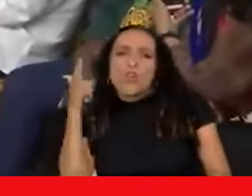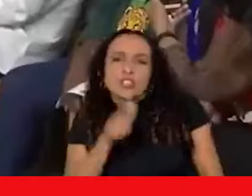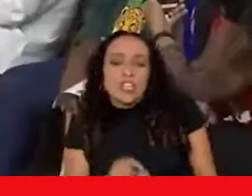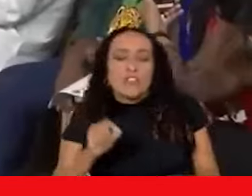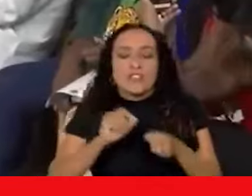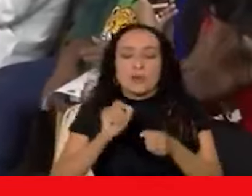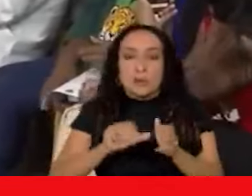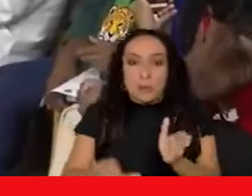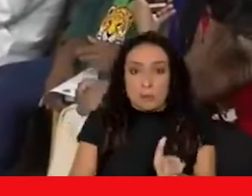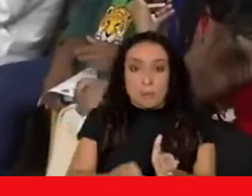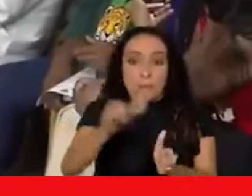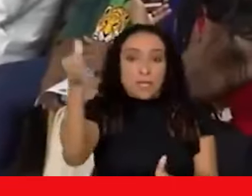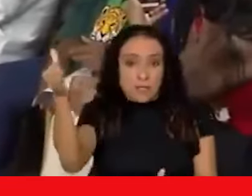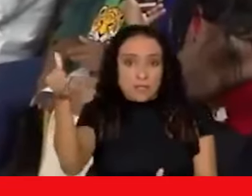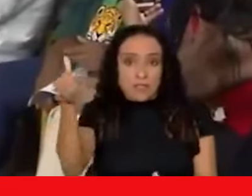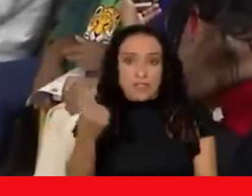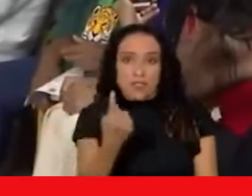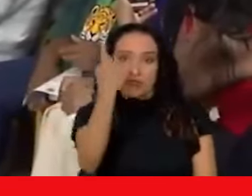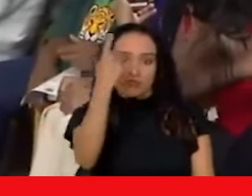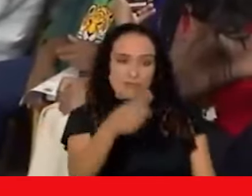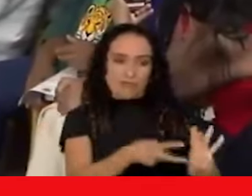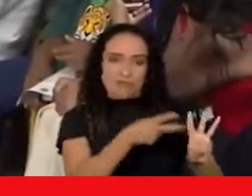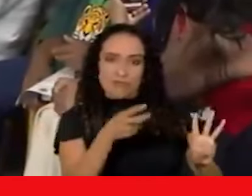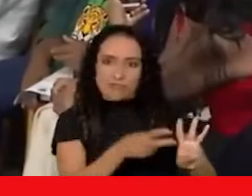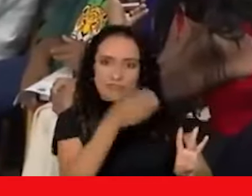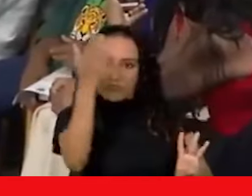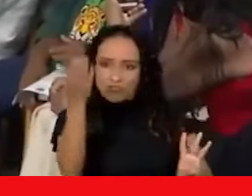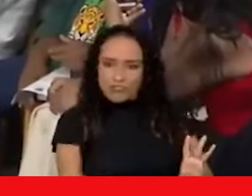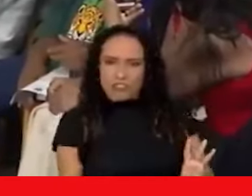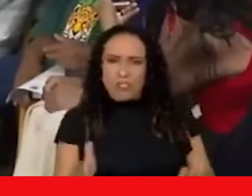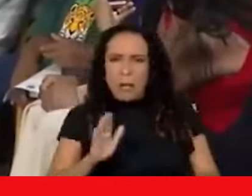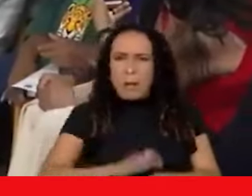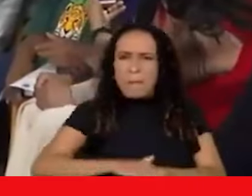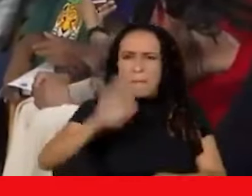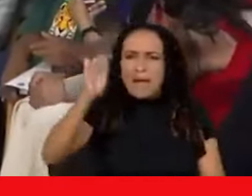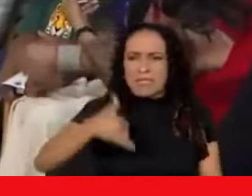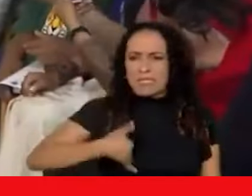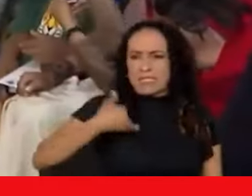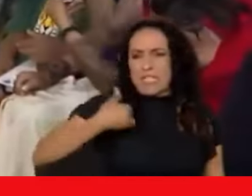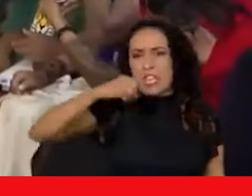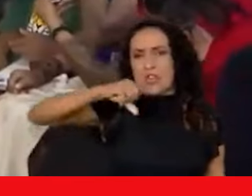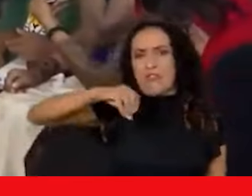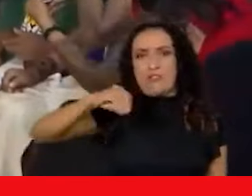vez um indígena com mais de 90 anos de idade